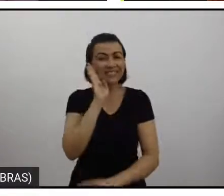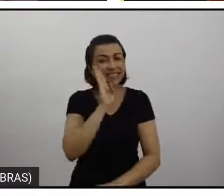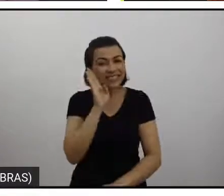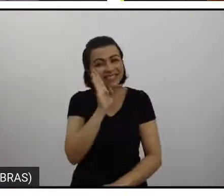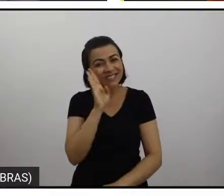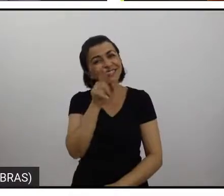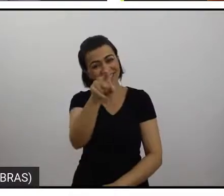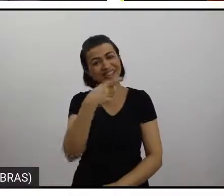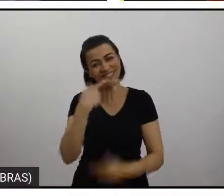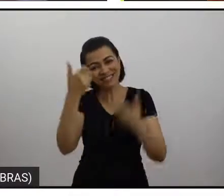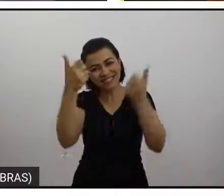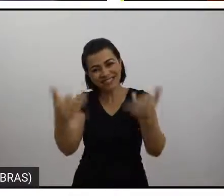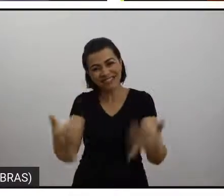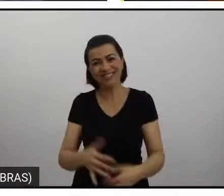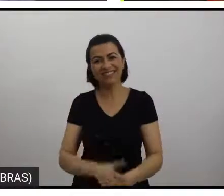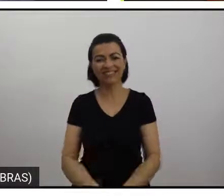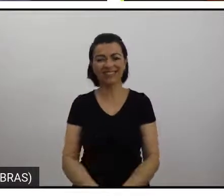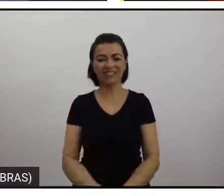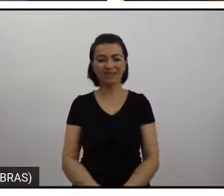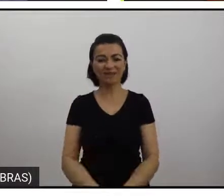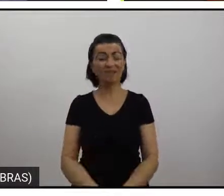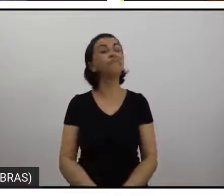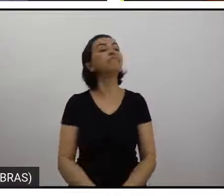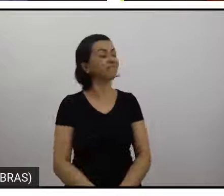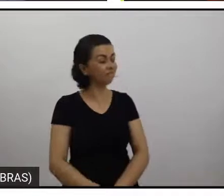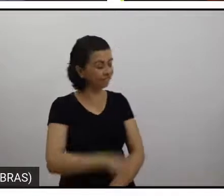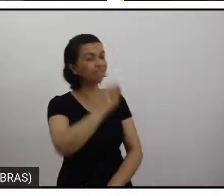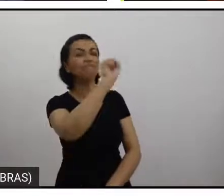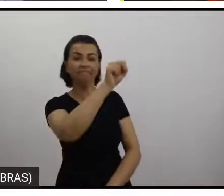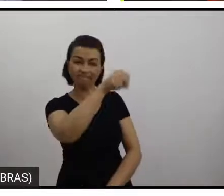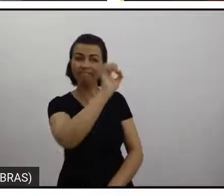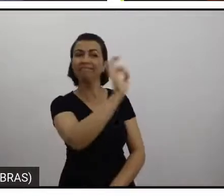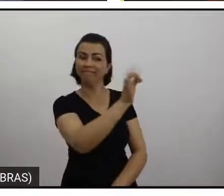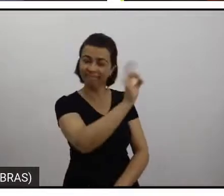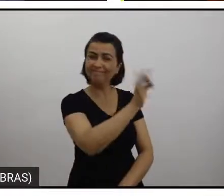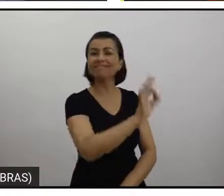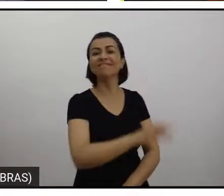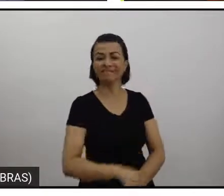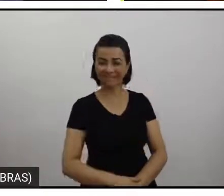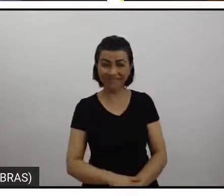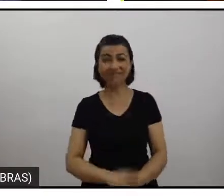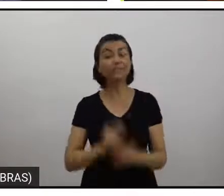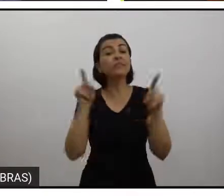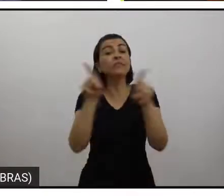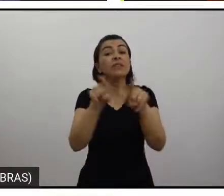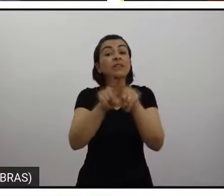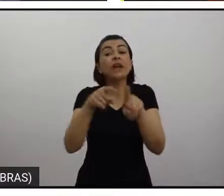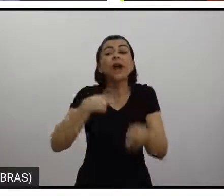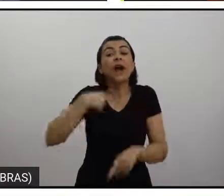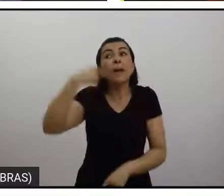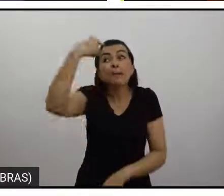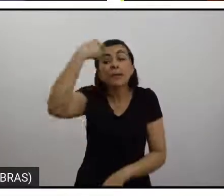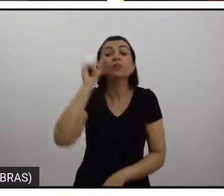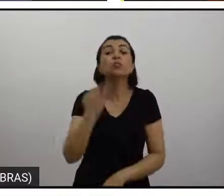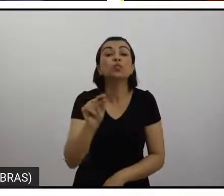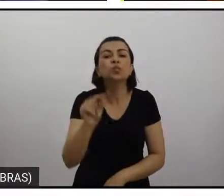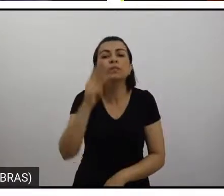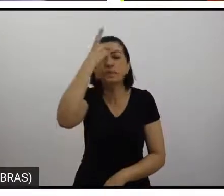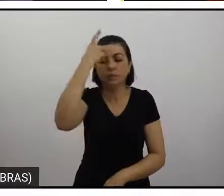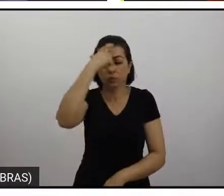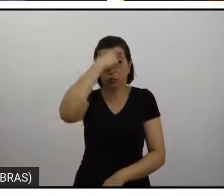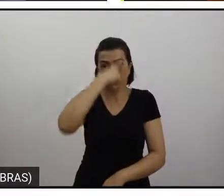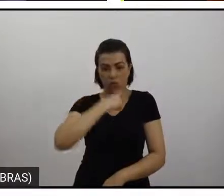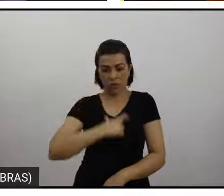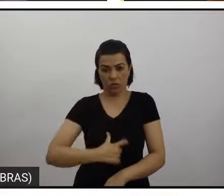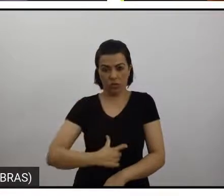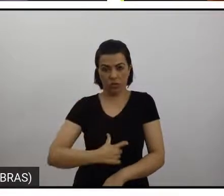né? Sim, e ao mesmo tempo tinha a ideia de um contato individual, né, porque as